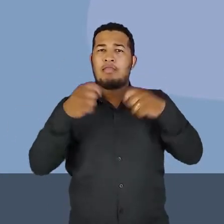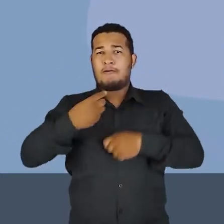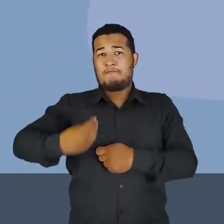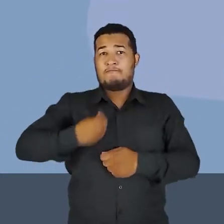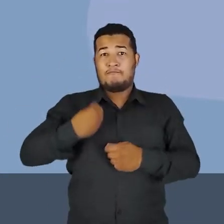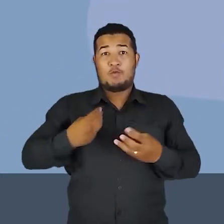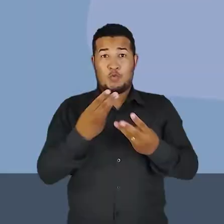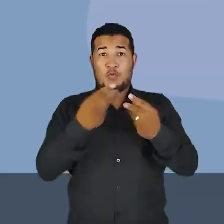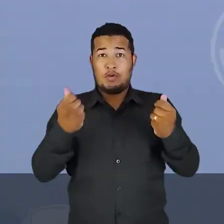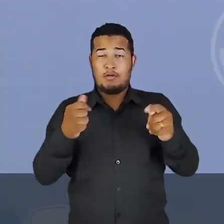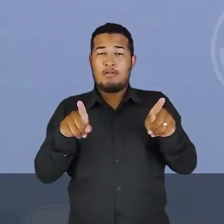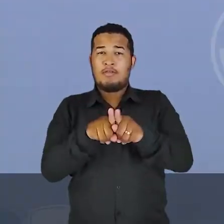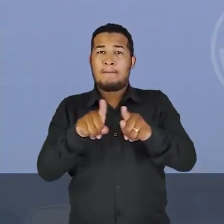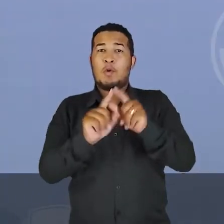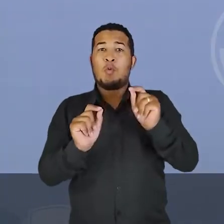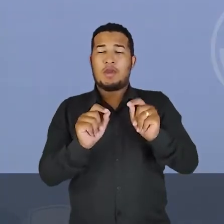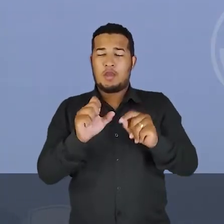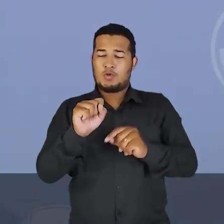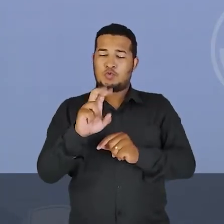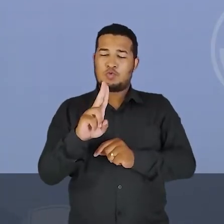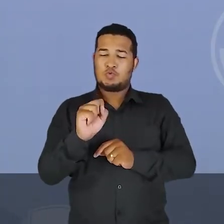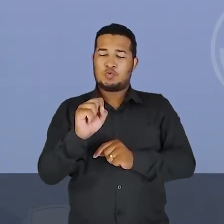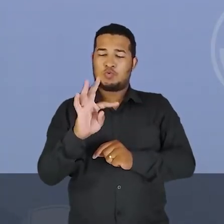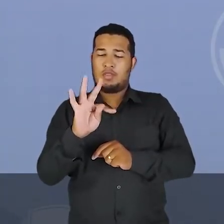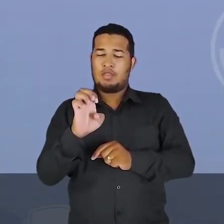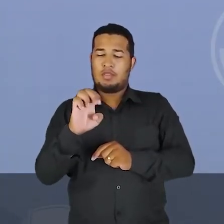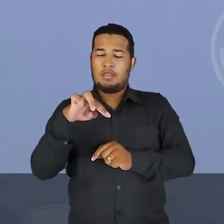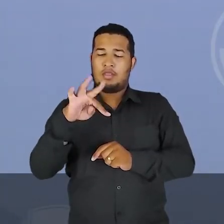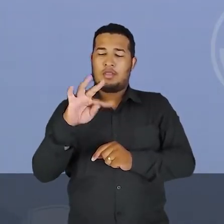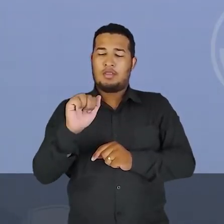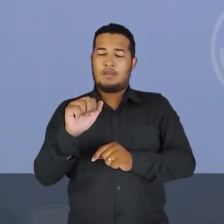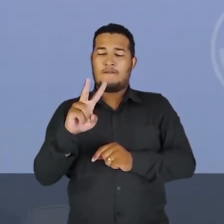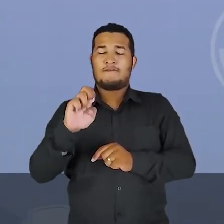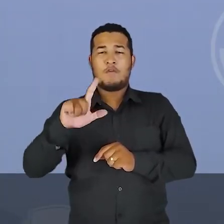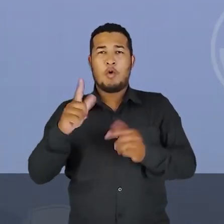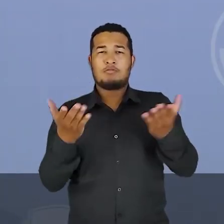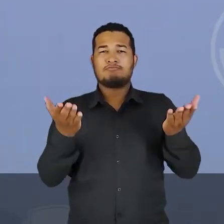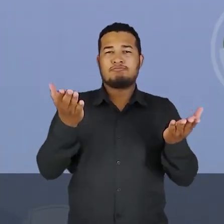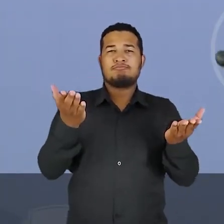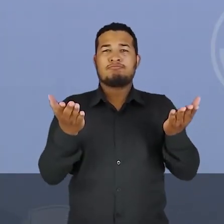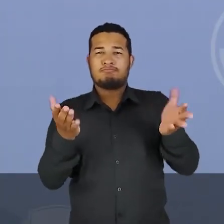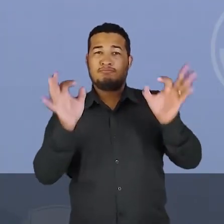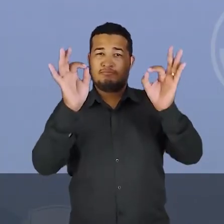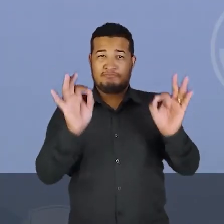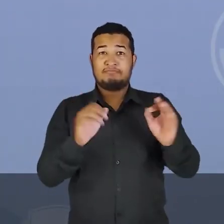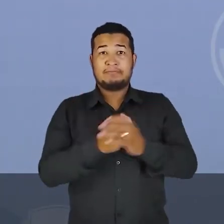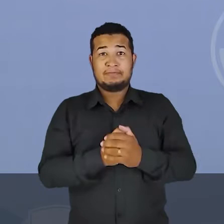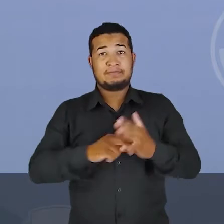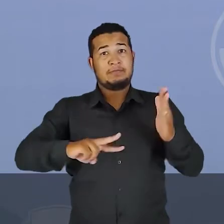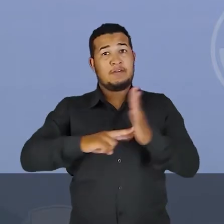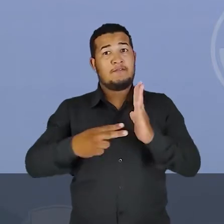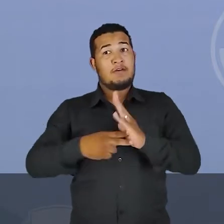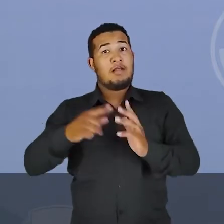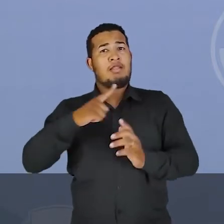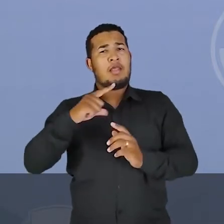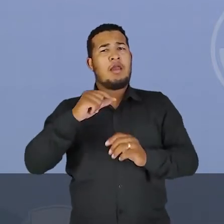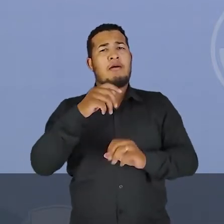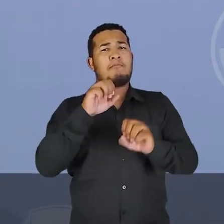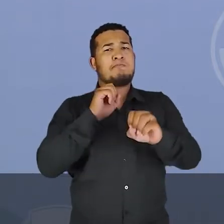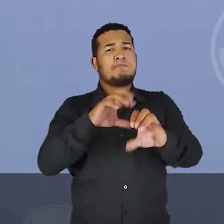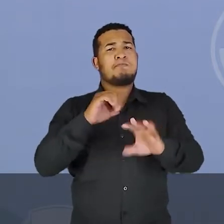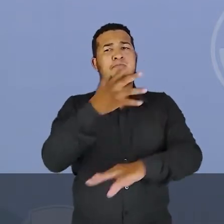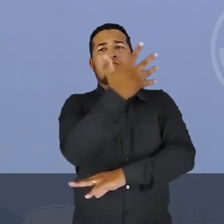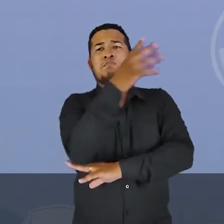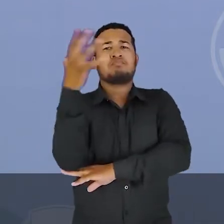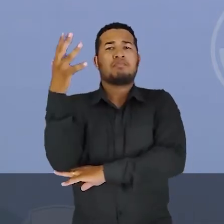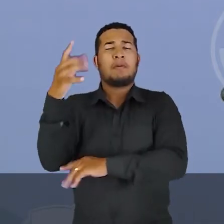e sustentabilidade. Então, entenda o que é a educação ambiental. É um trabalho que é feito em todas as disciplinas e deve